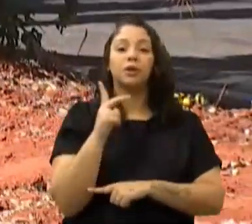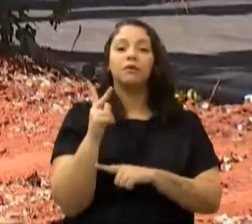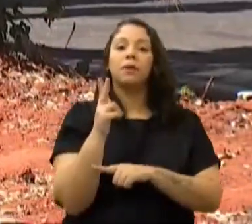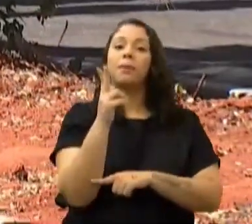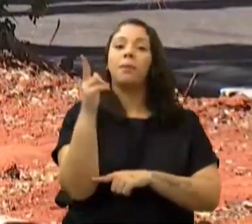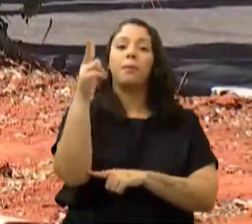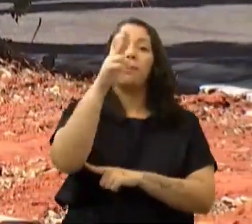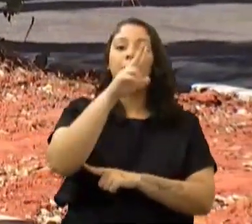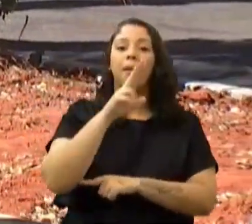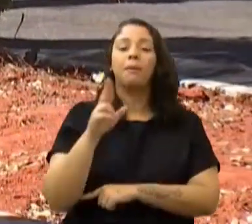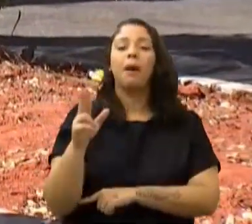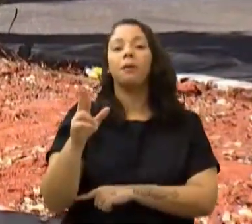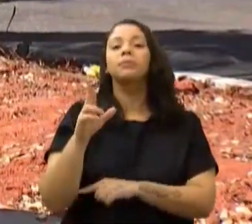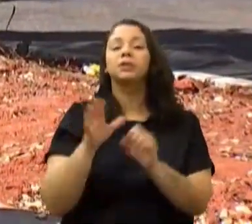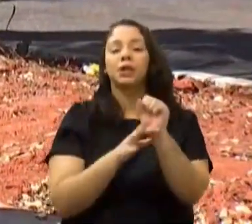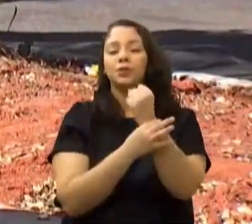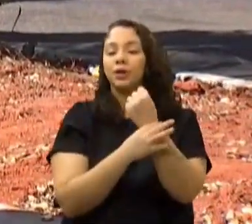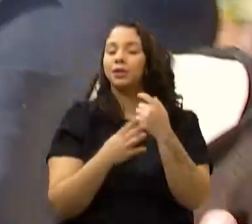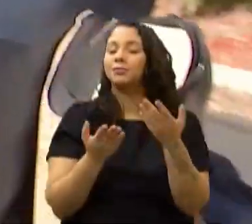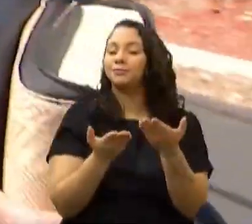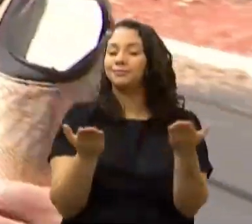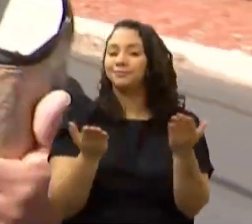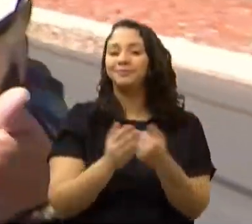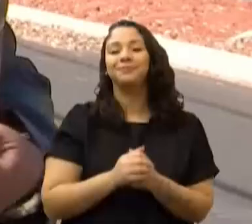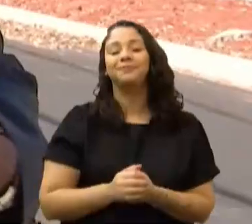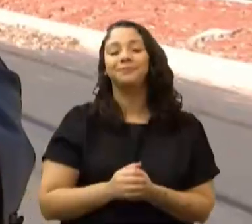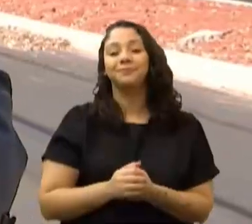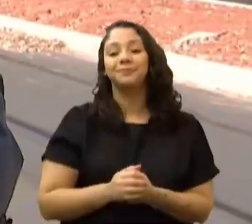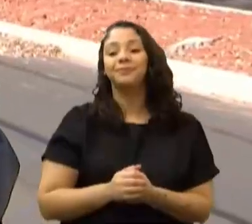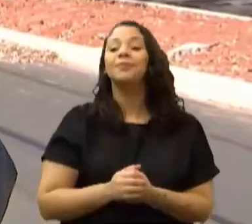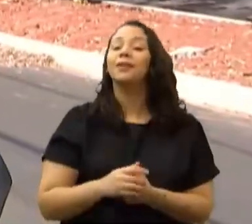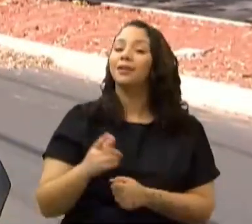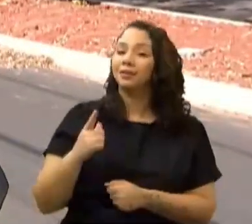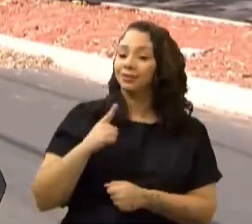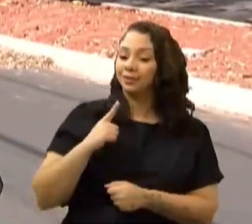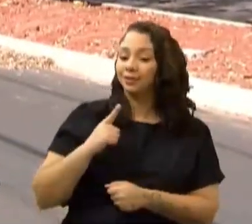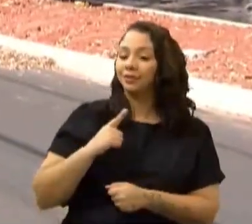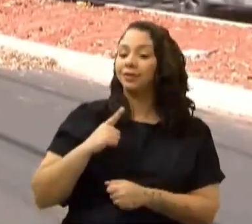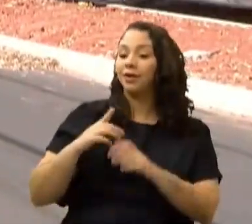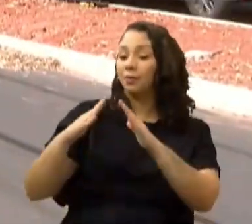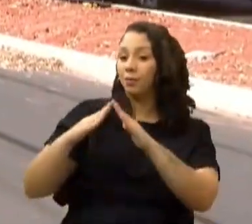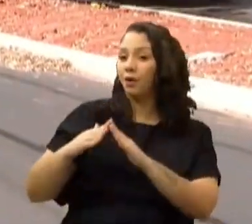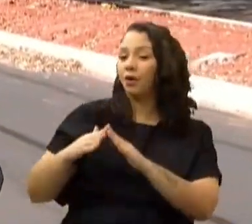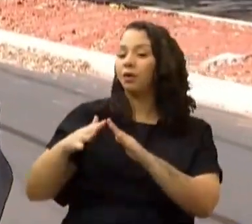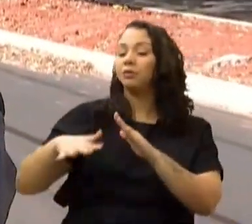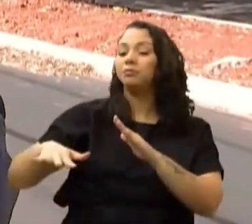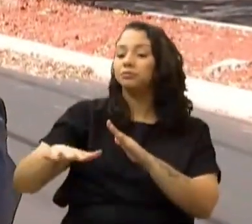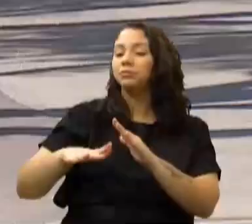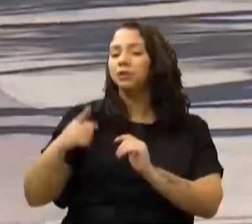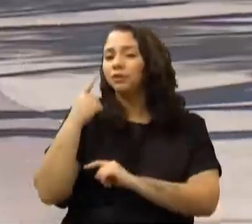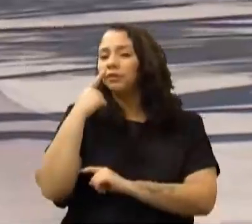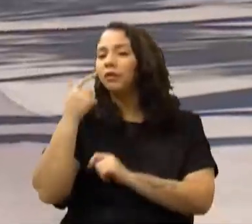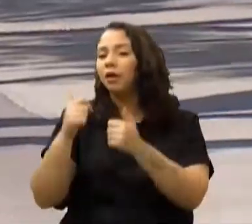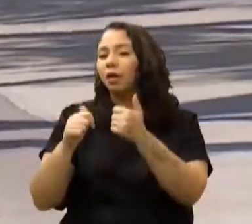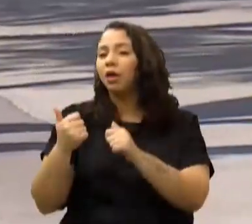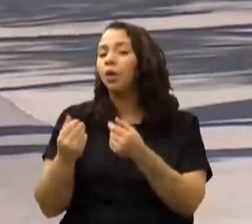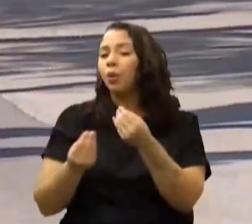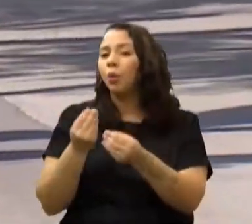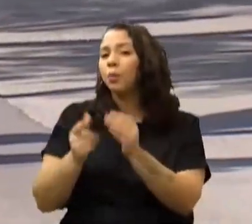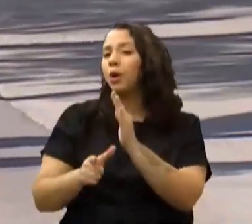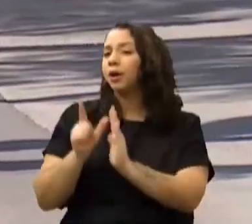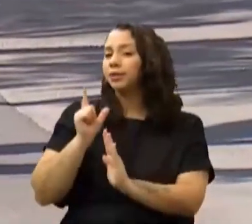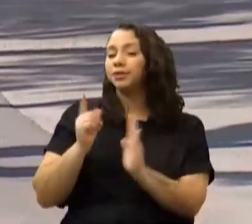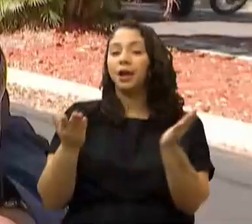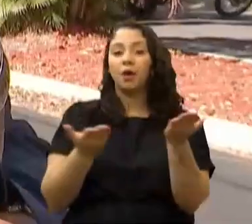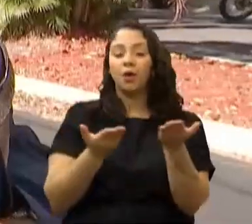assim a segurança de quem trafega pela via Seu Ademar mora na avenida e avalia o antes e o depois